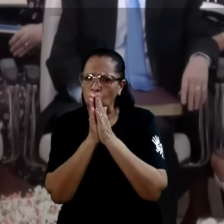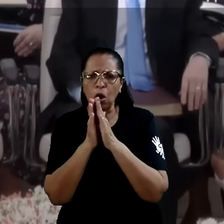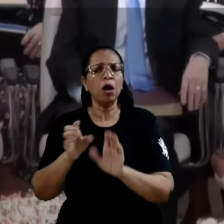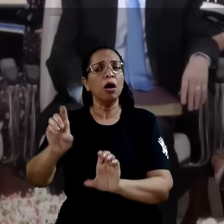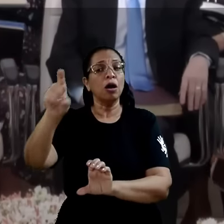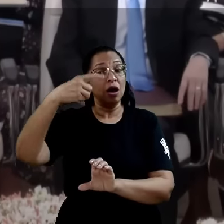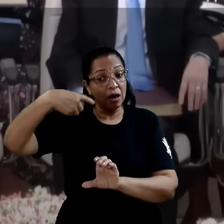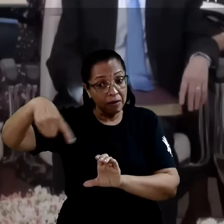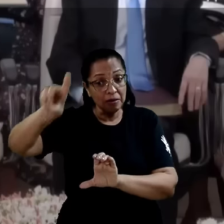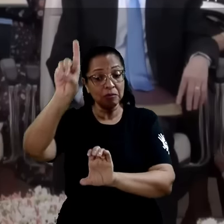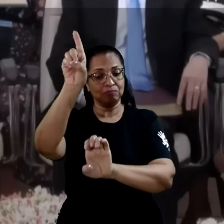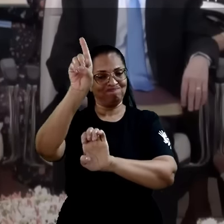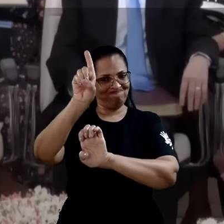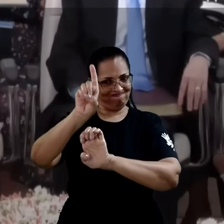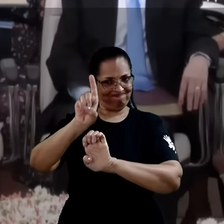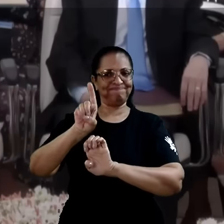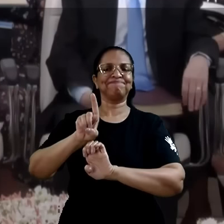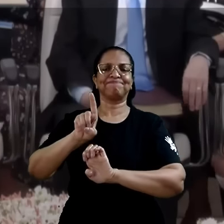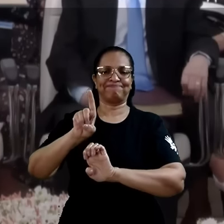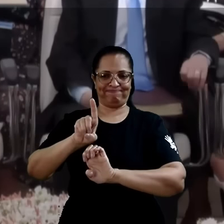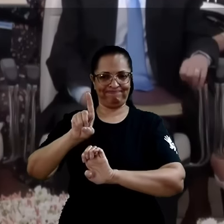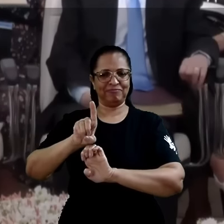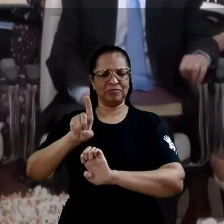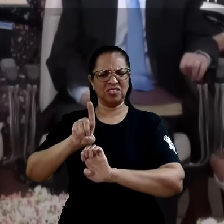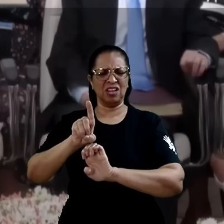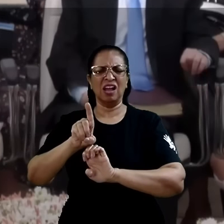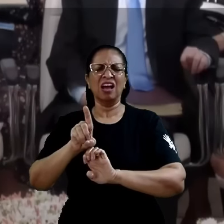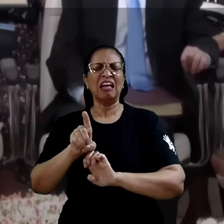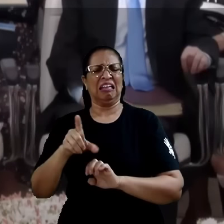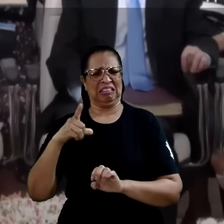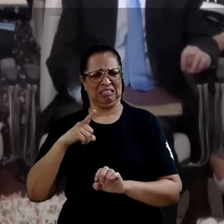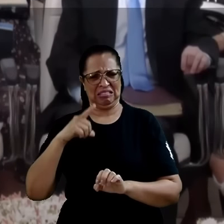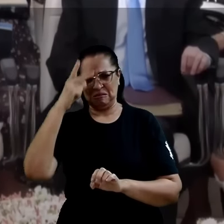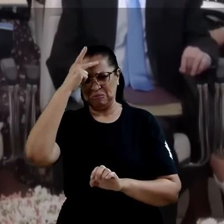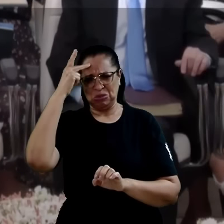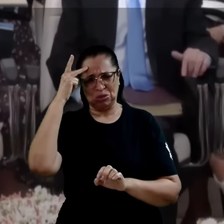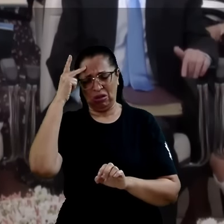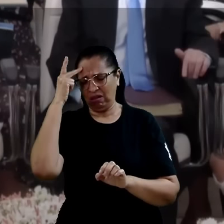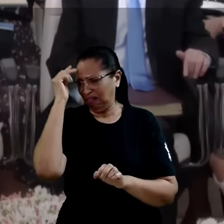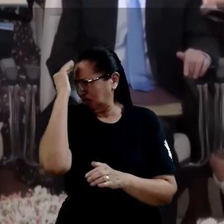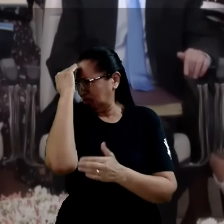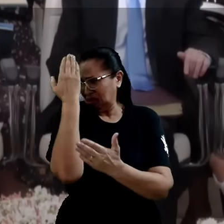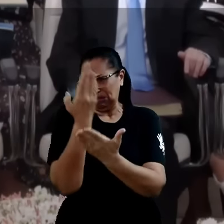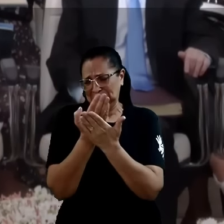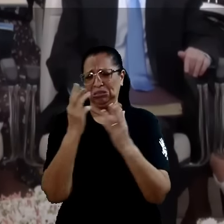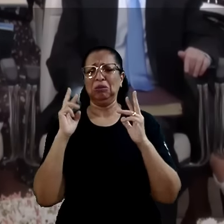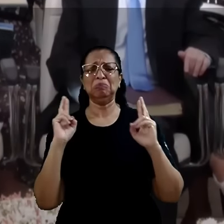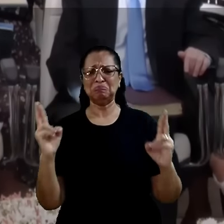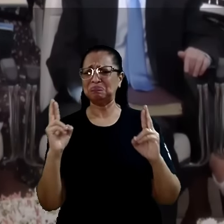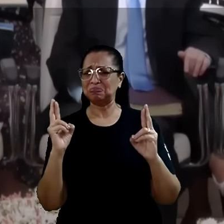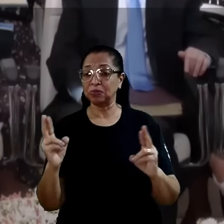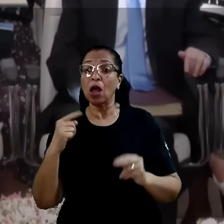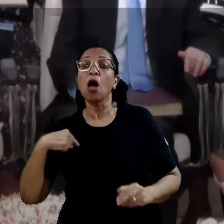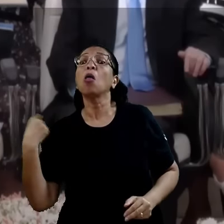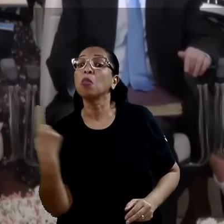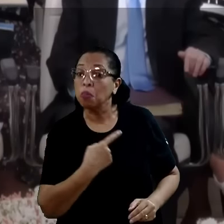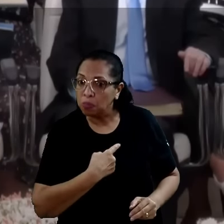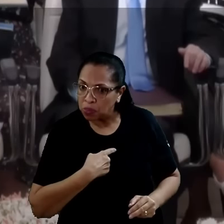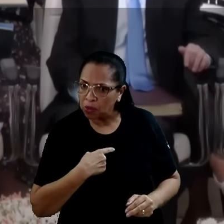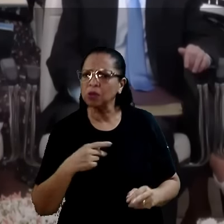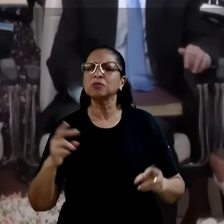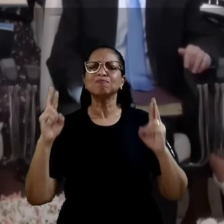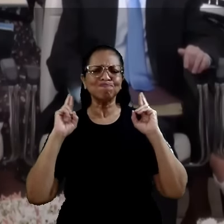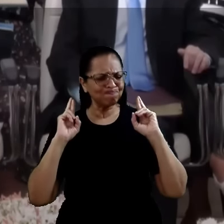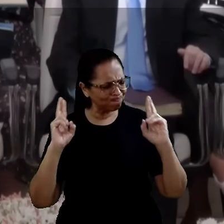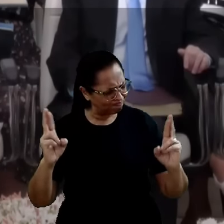esperança no futuro eu tenho porque ele vive Eu Posso Crer no Amanhã então o amanhã das